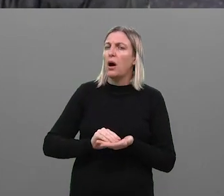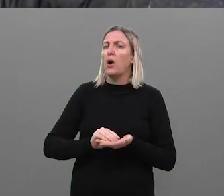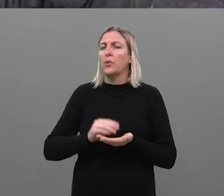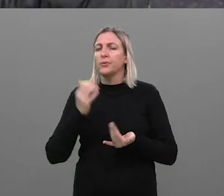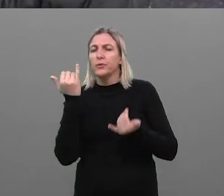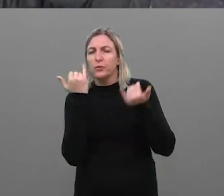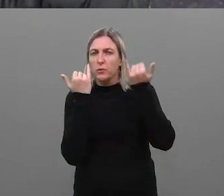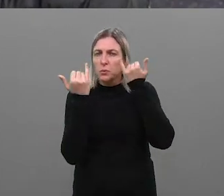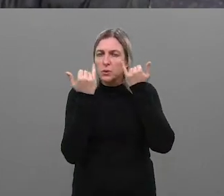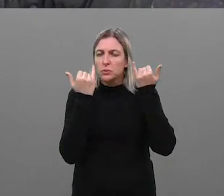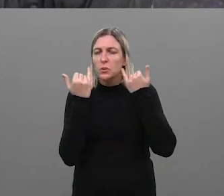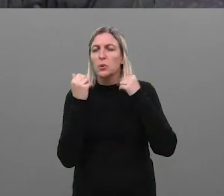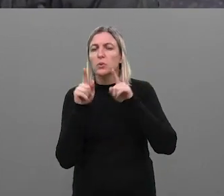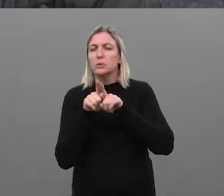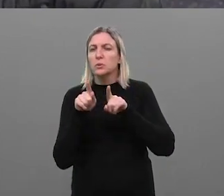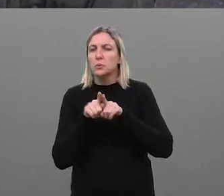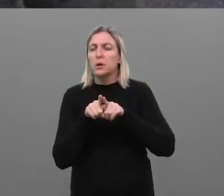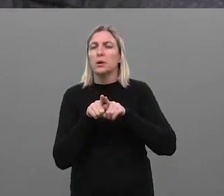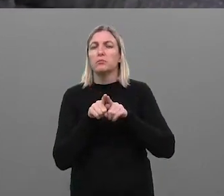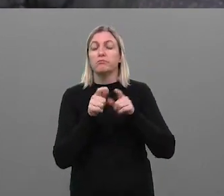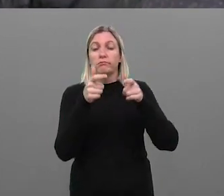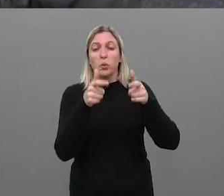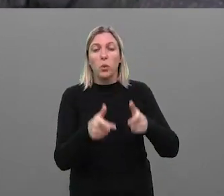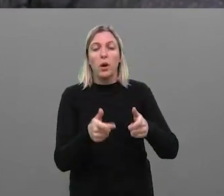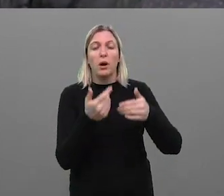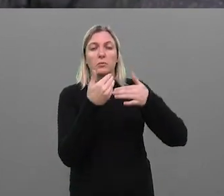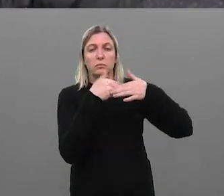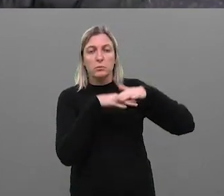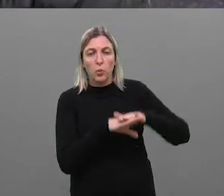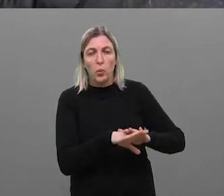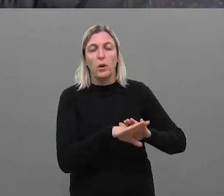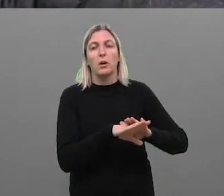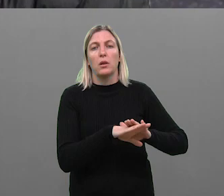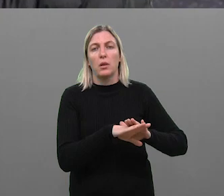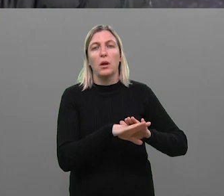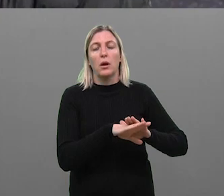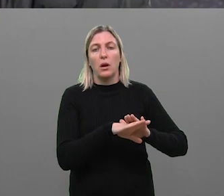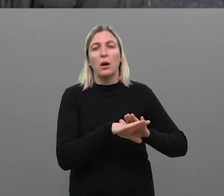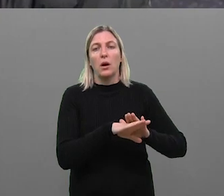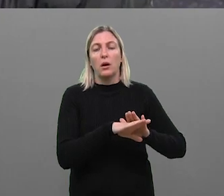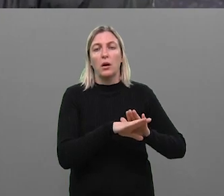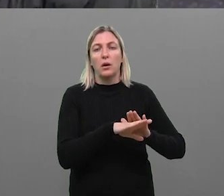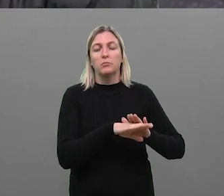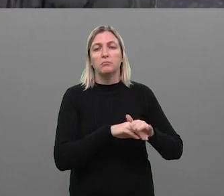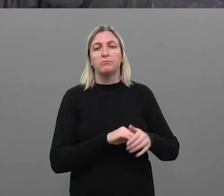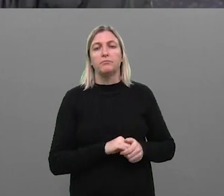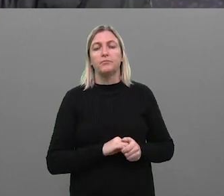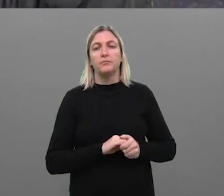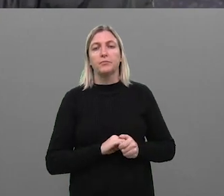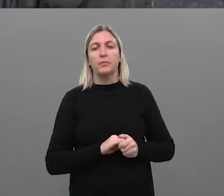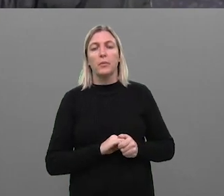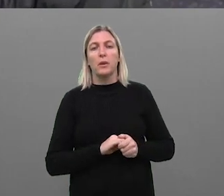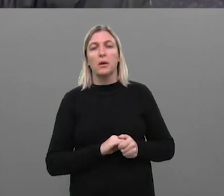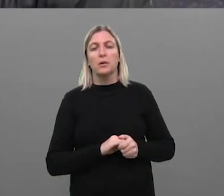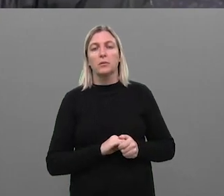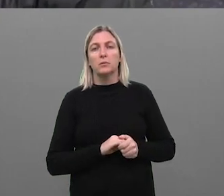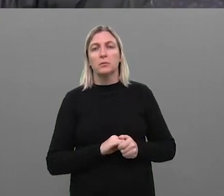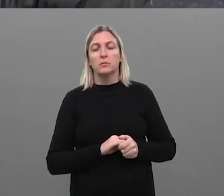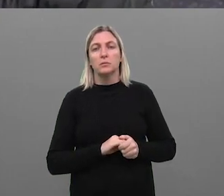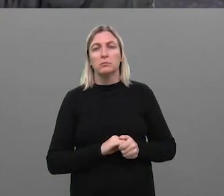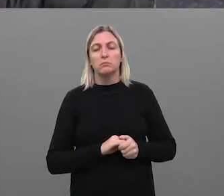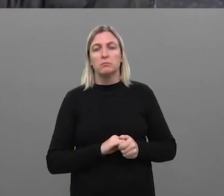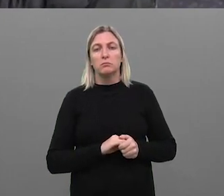um museu da imagem do som ou um acervo completo que tivesse poderia ser um acervo particular quem sabe que fosse disponibilizado